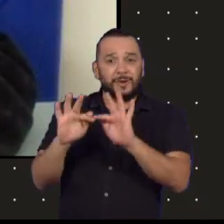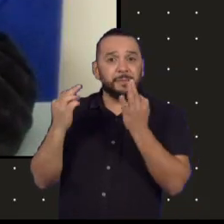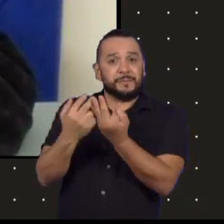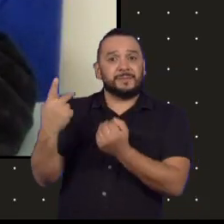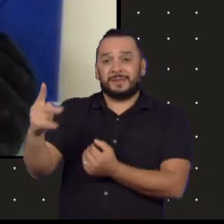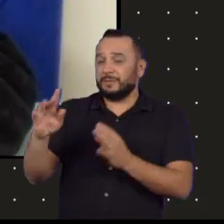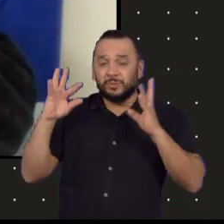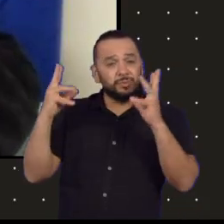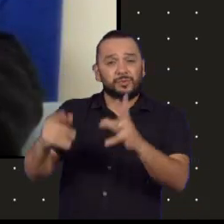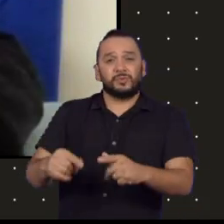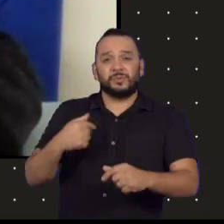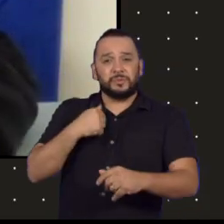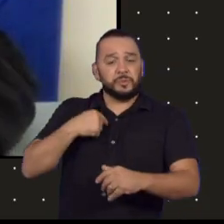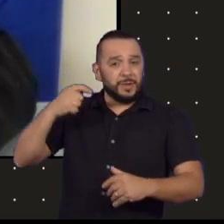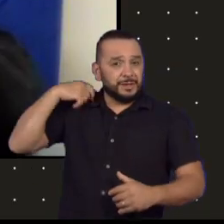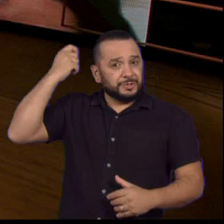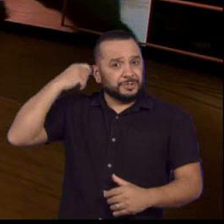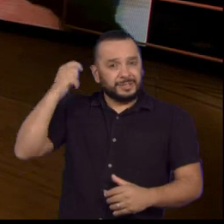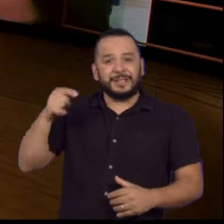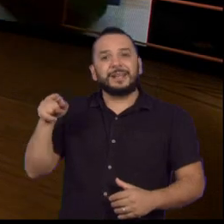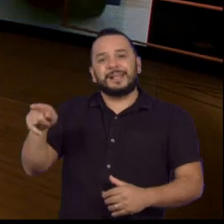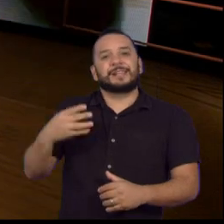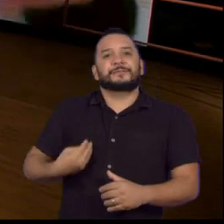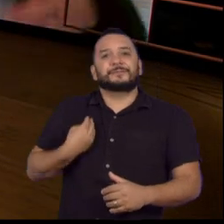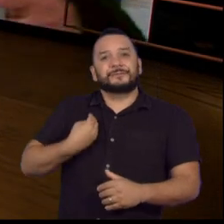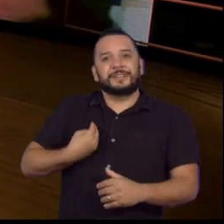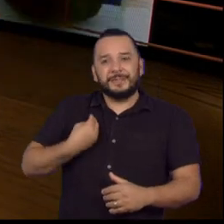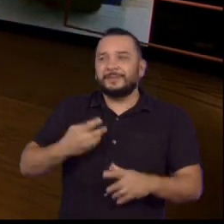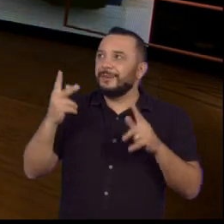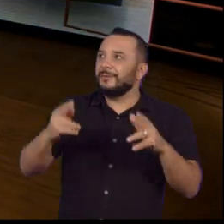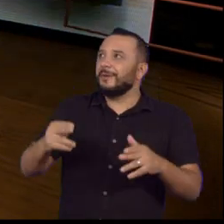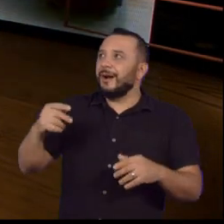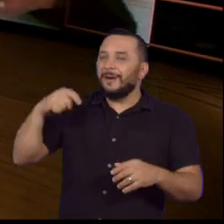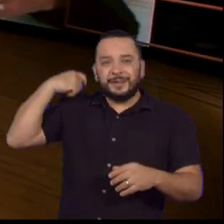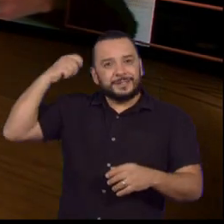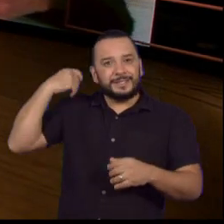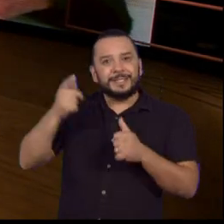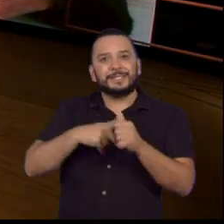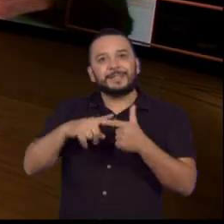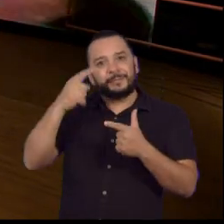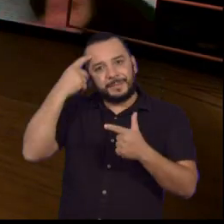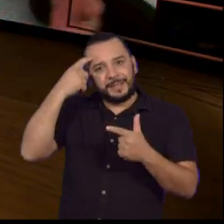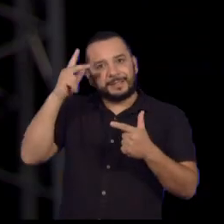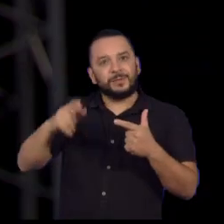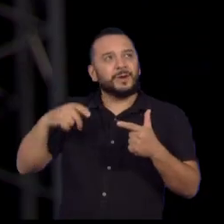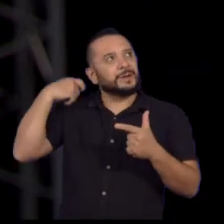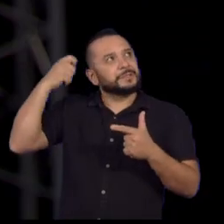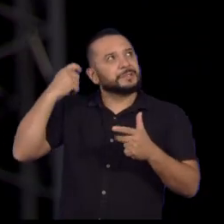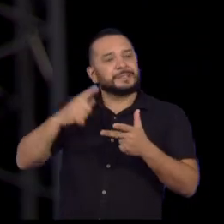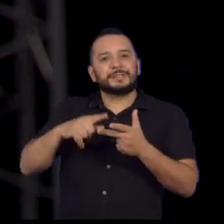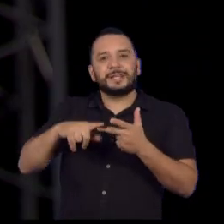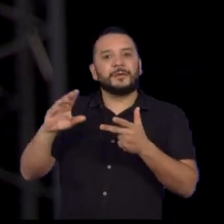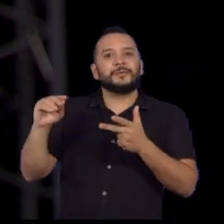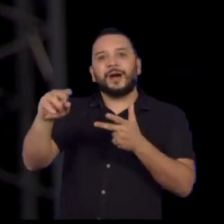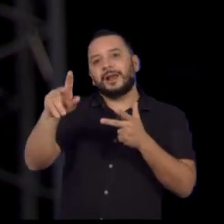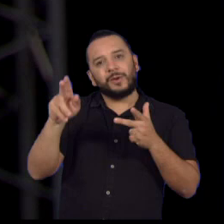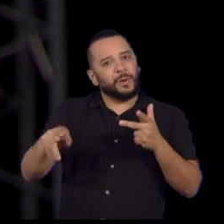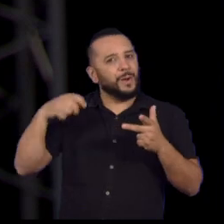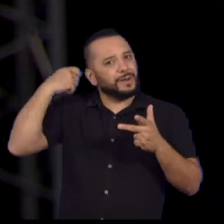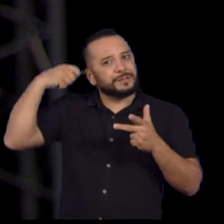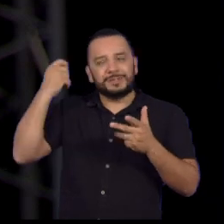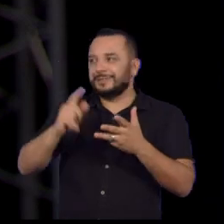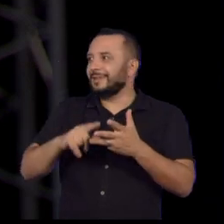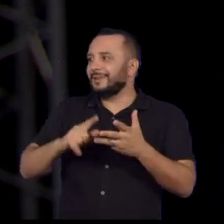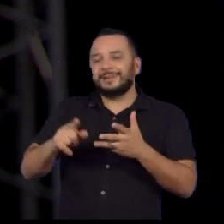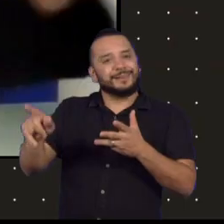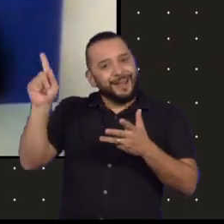de artistas. E ele é um artista, ele vive como artista, ele pensa como artista, ele se veste como artista, ele fala como artista. Ele é um grande